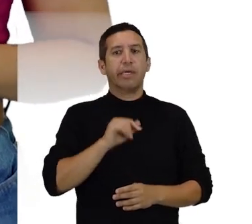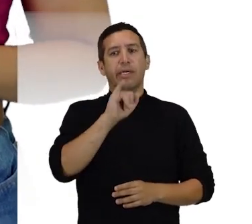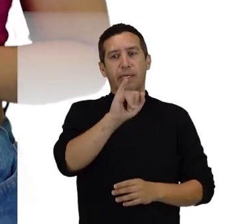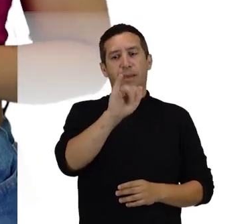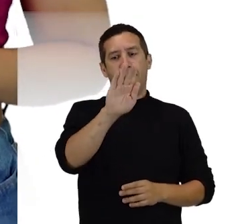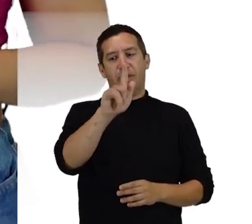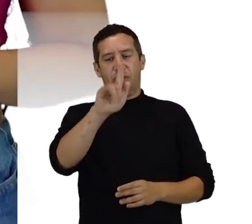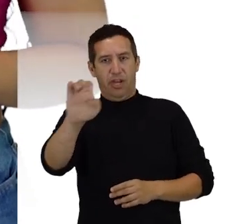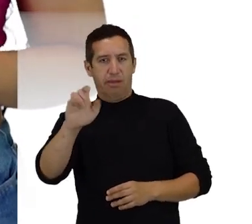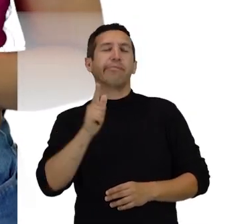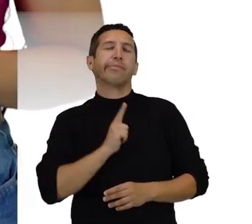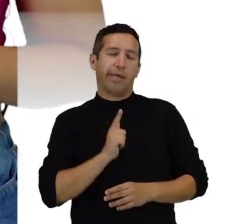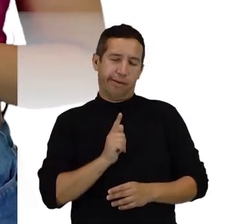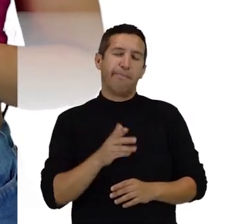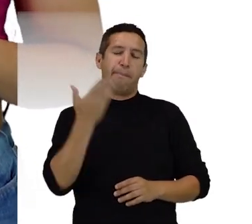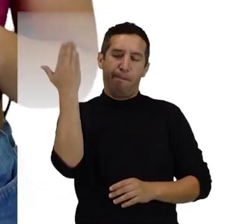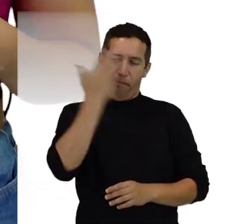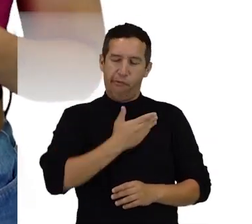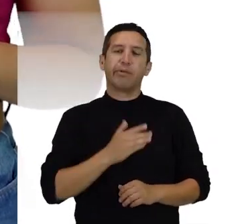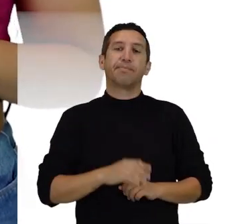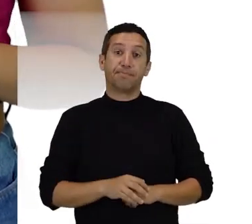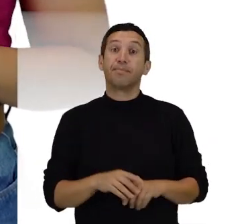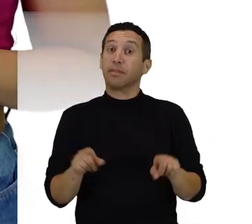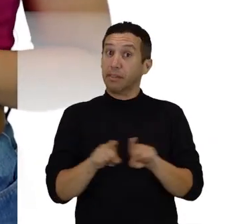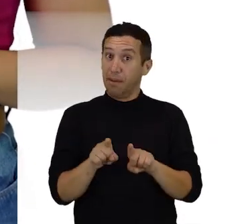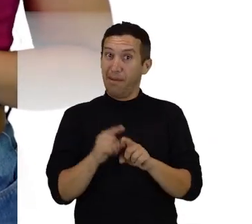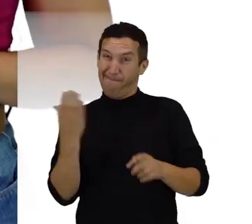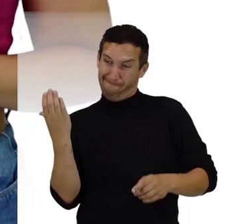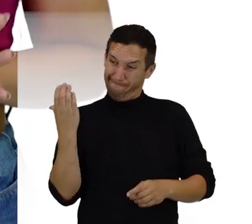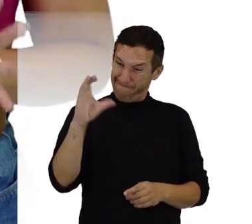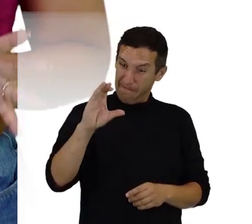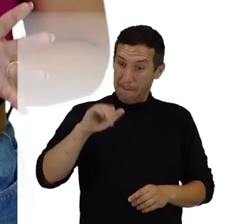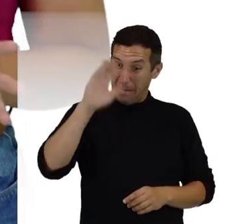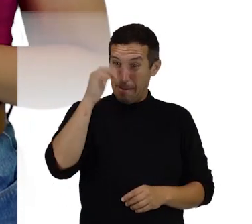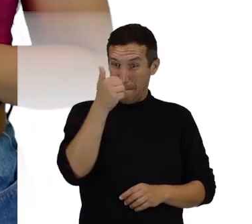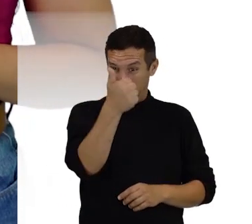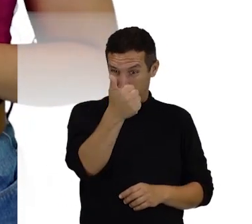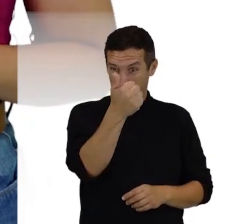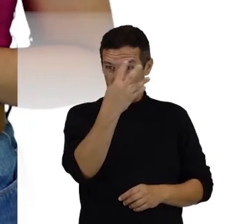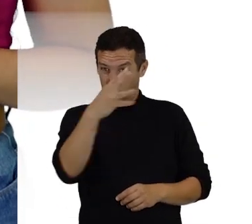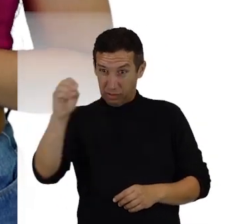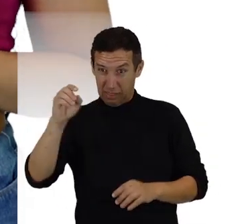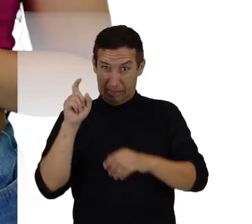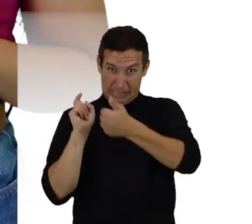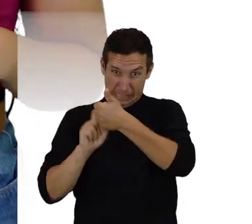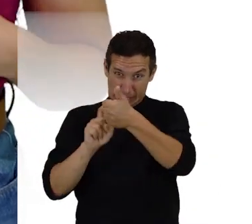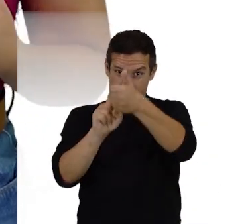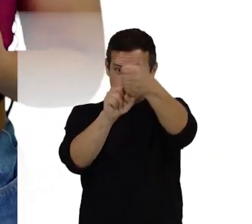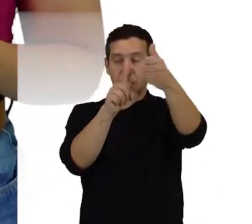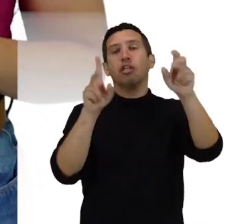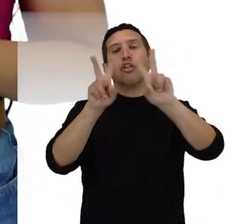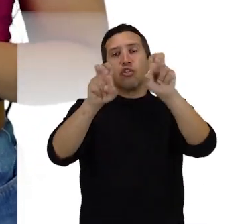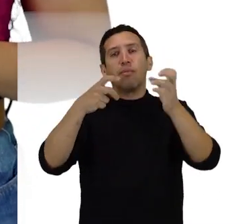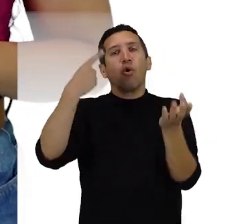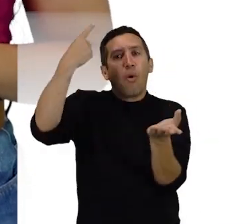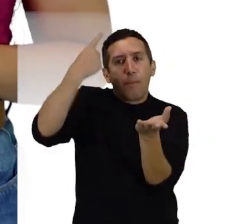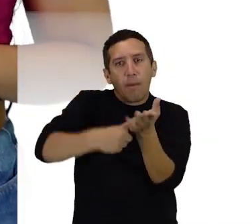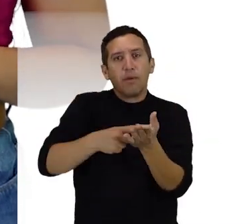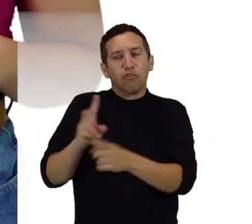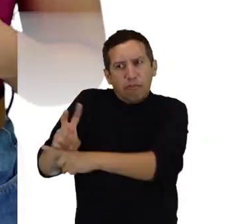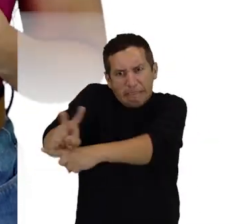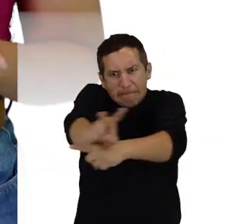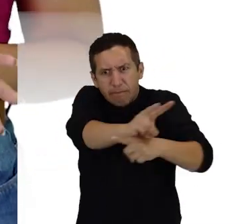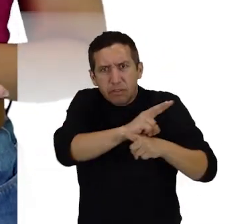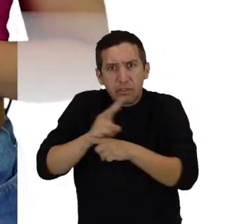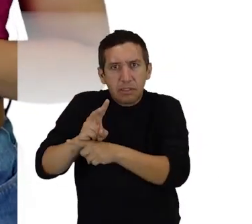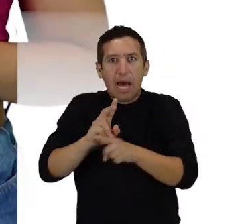com o Instituto Brasileiro de Geografia e Estatística, o IBGE. No post, que teve mais de 1.400 likes, o MPT reafirma o